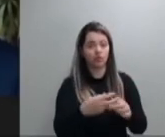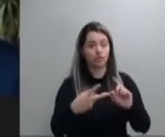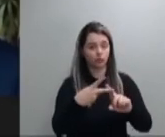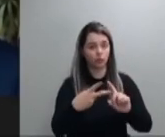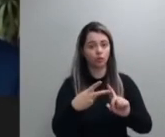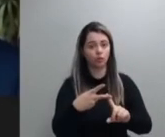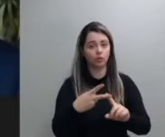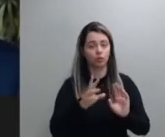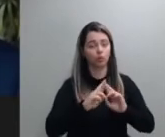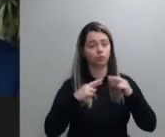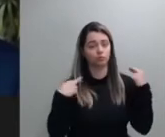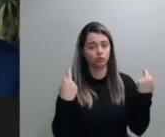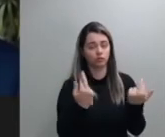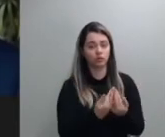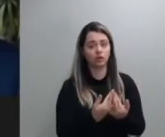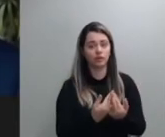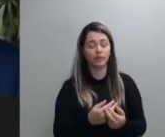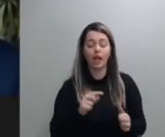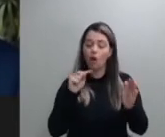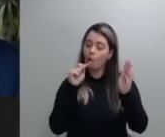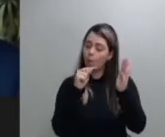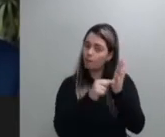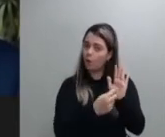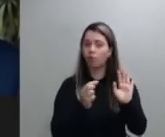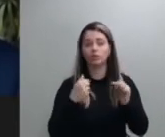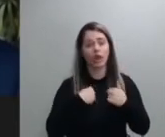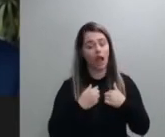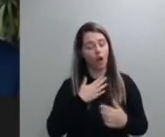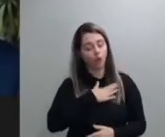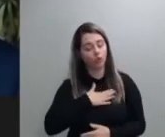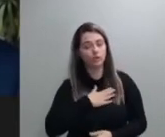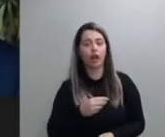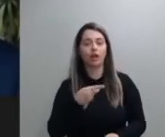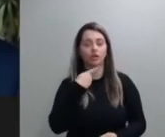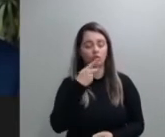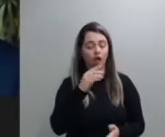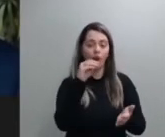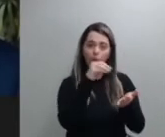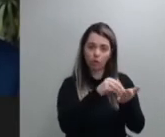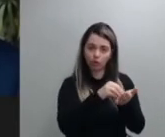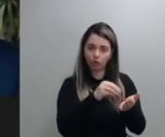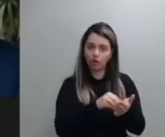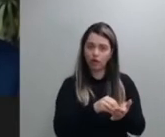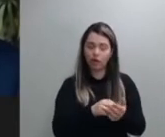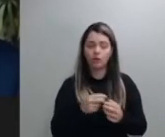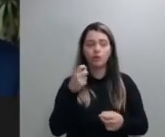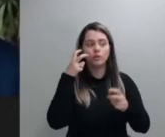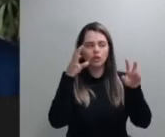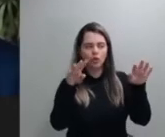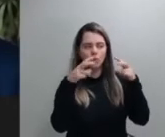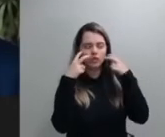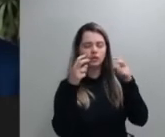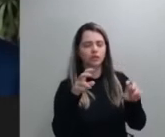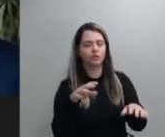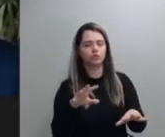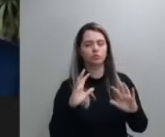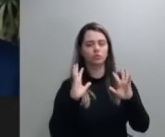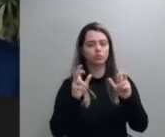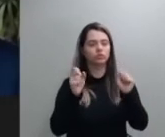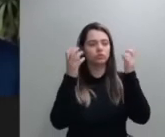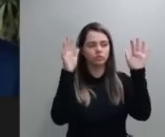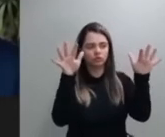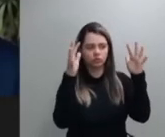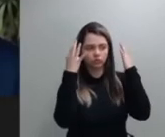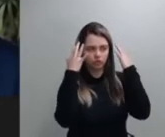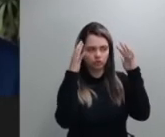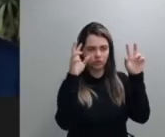então esse é o primeiro ponto que eu gostaria de colocar como o ministro Kina já observou acho que pelo menos temos que ter uma reflexão ainda